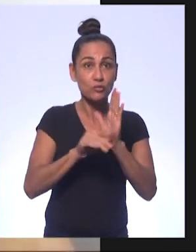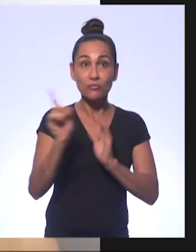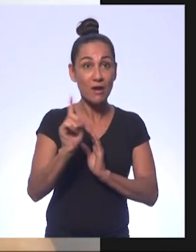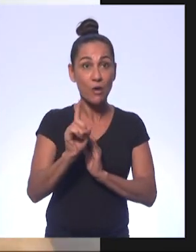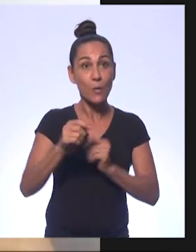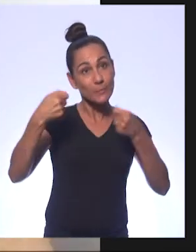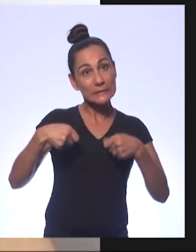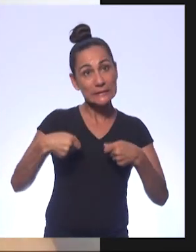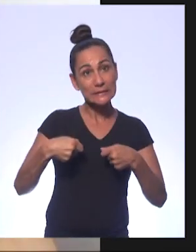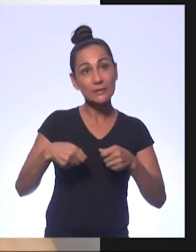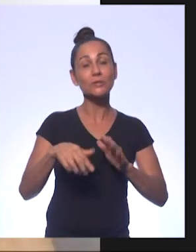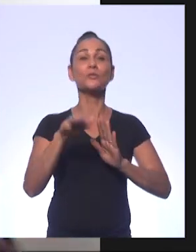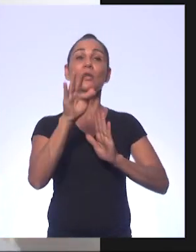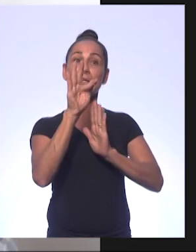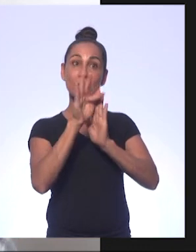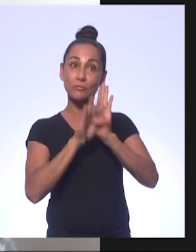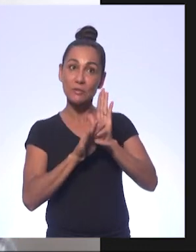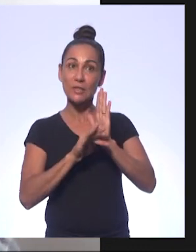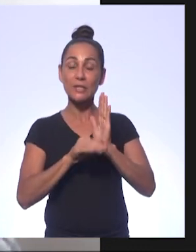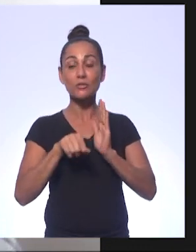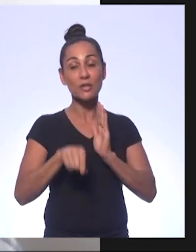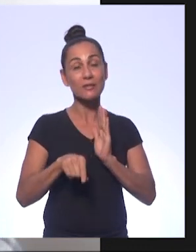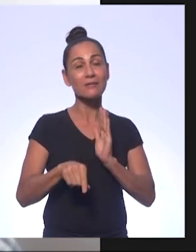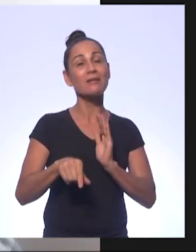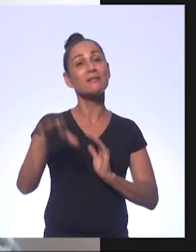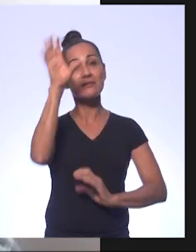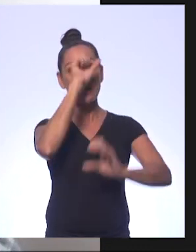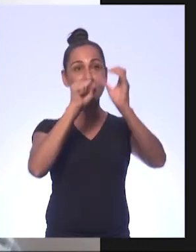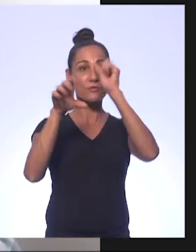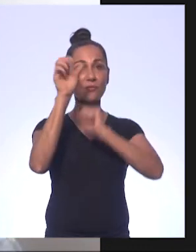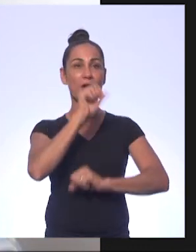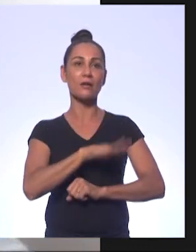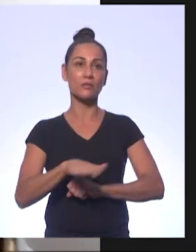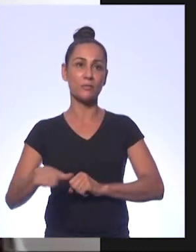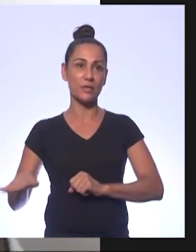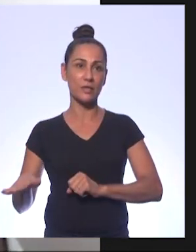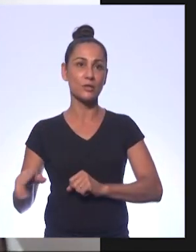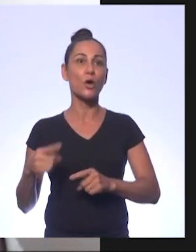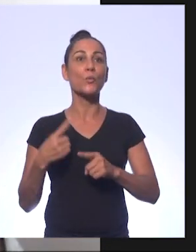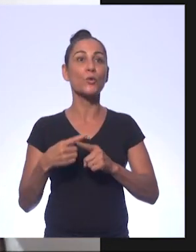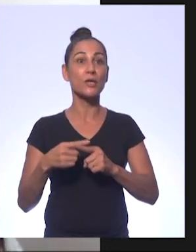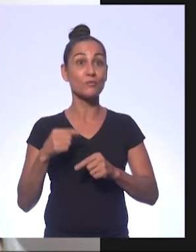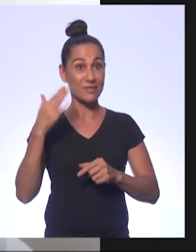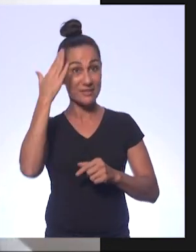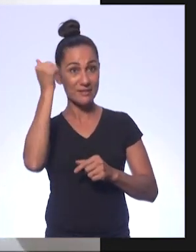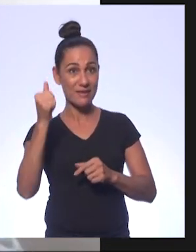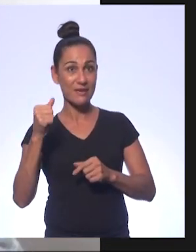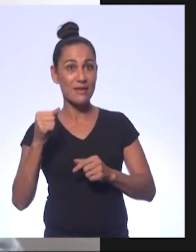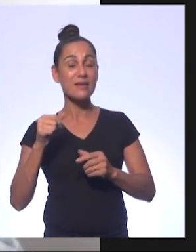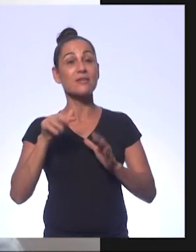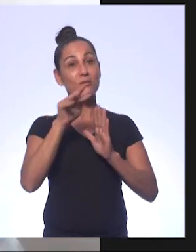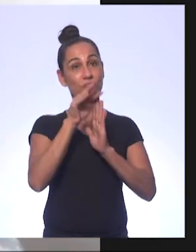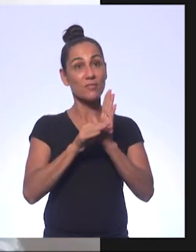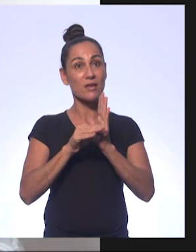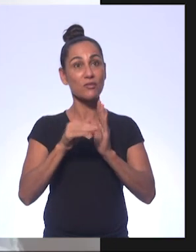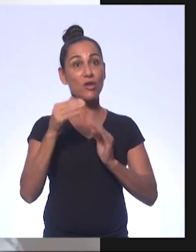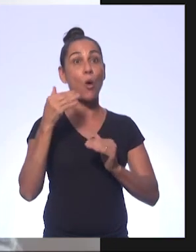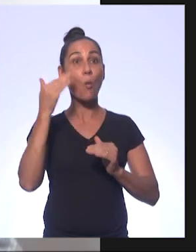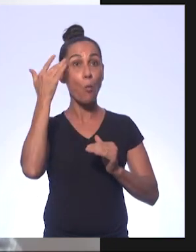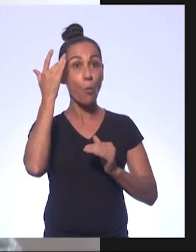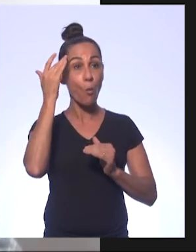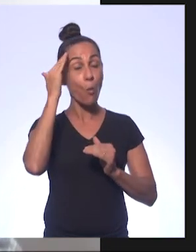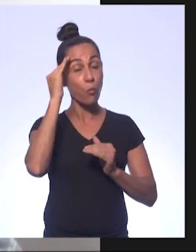sei que ela aprendeu? Quer dizer, eu sei que ela aprendeu quando eu crio perguntas. E aqui, gente, nós temos um